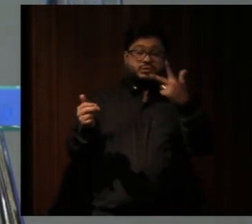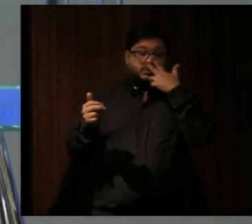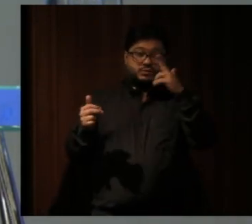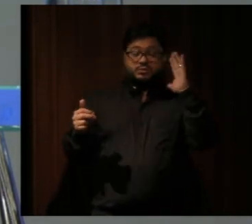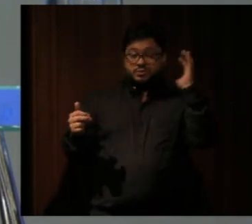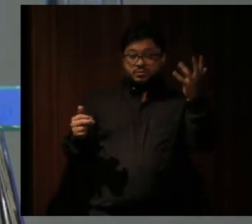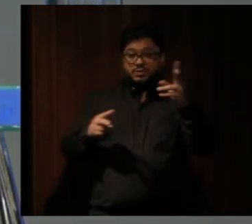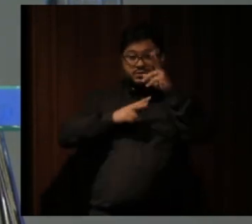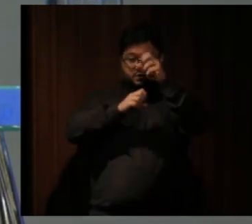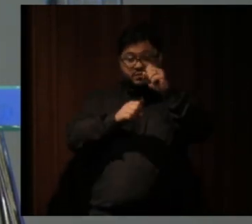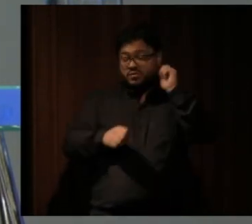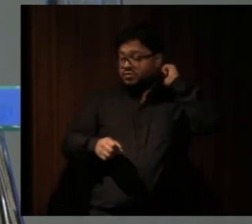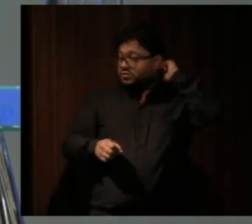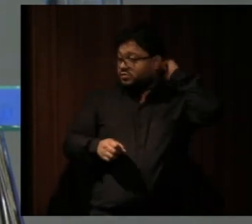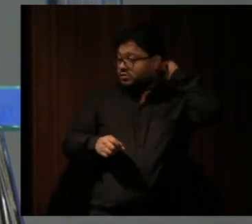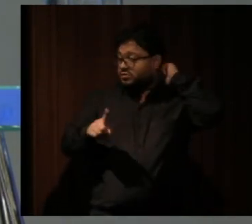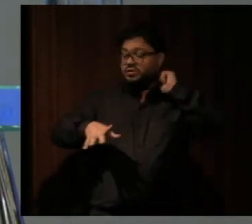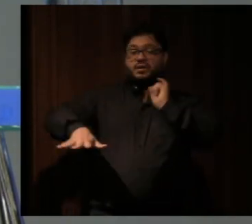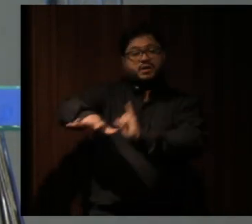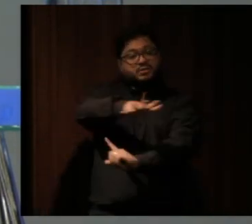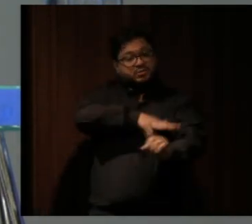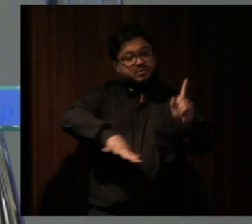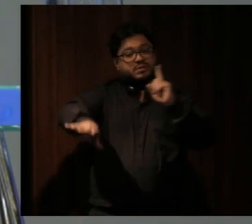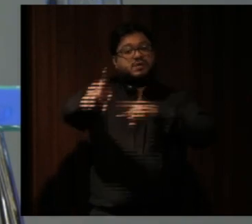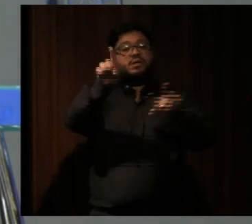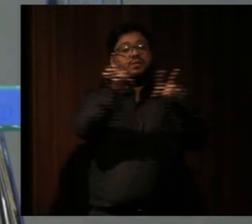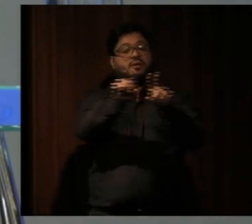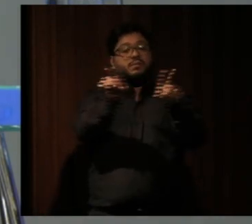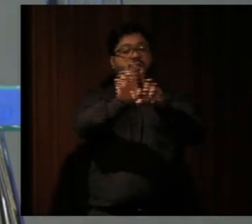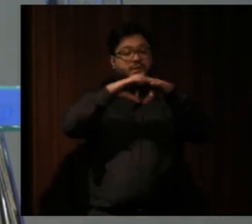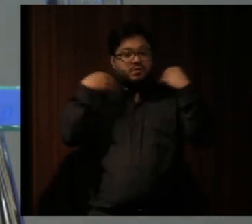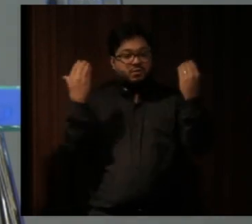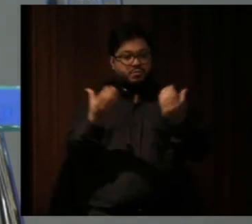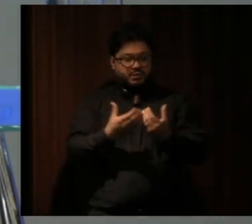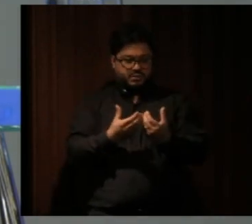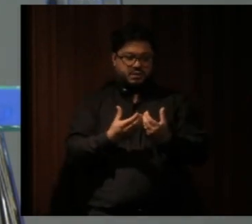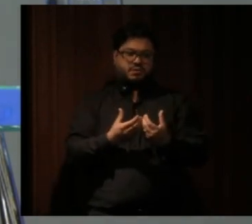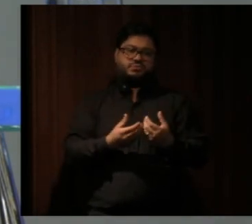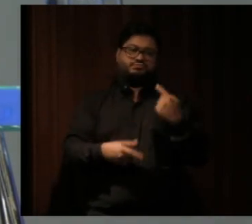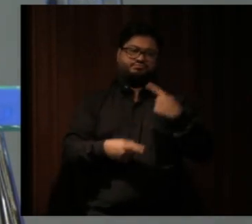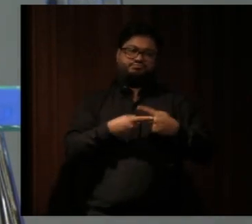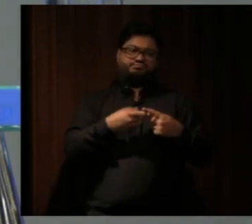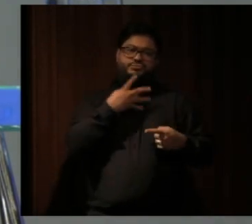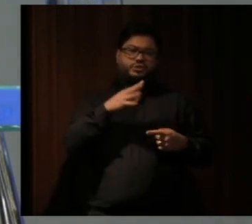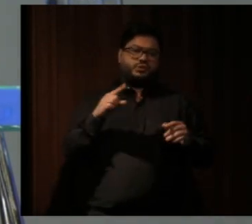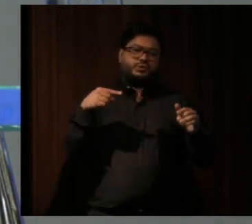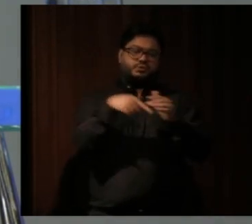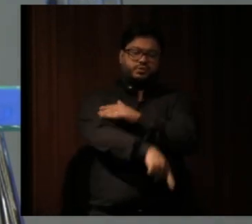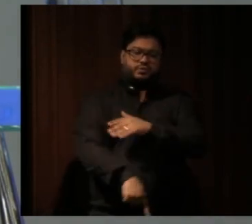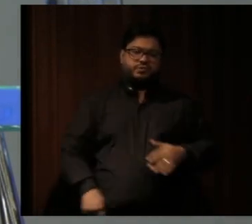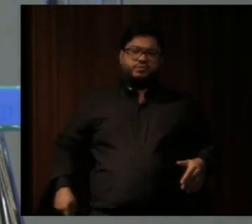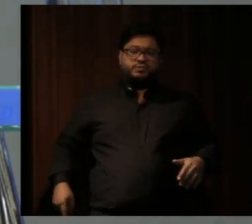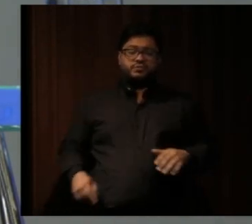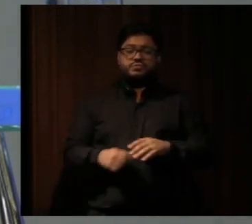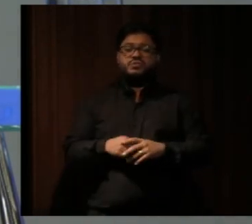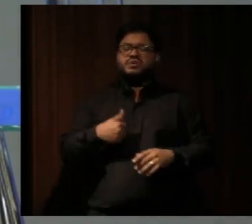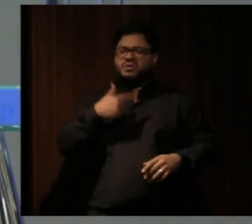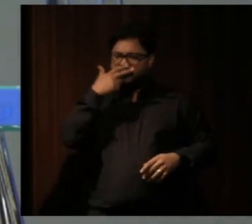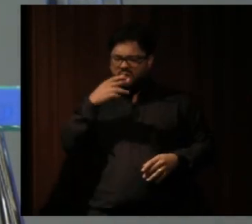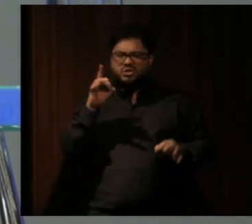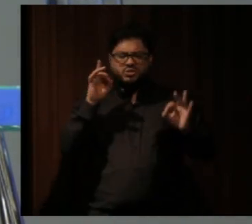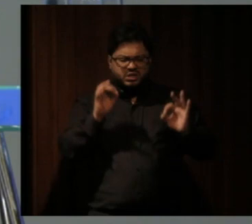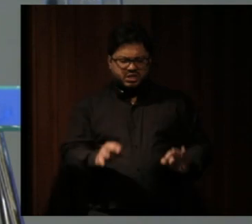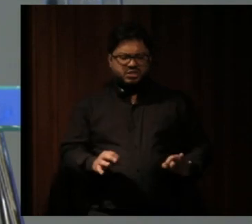acontece muito forte vem da sociedade inclusive da comunidade né até por não conhecer profundamente imagino eu acho muito